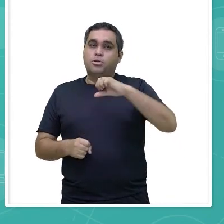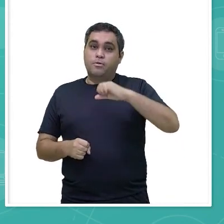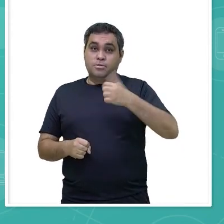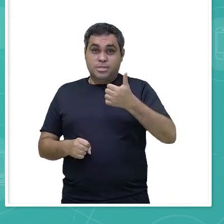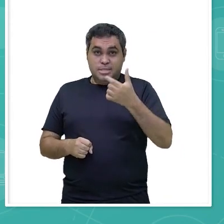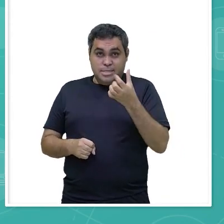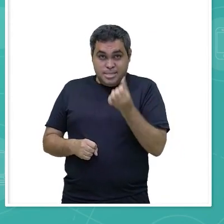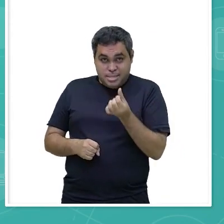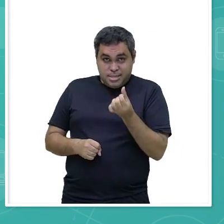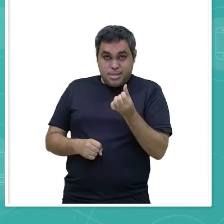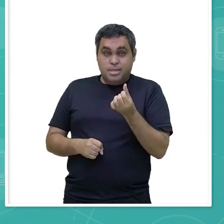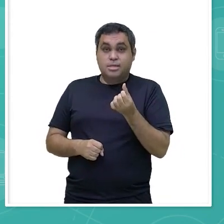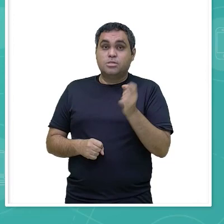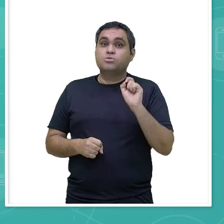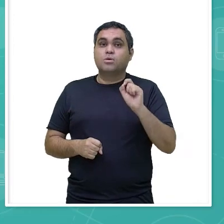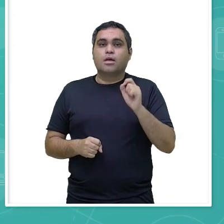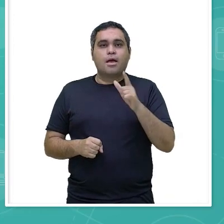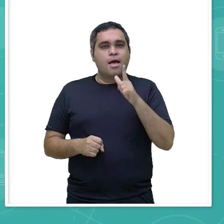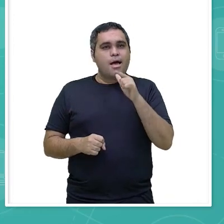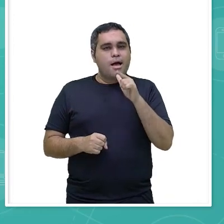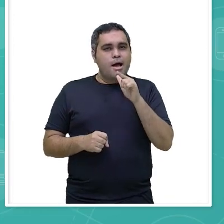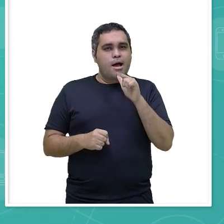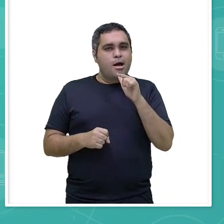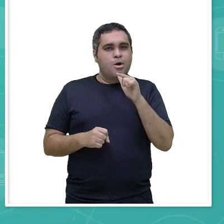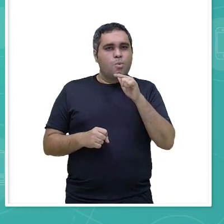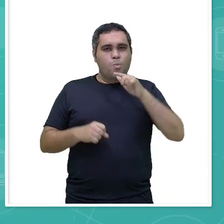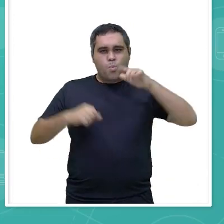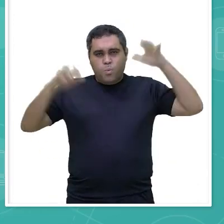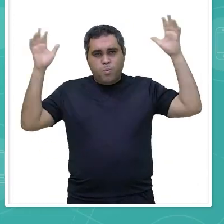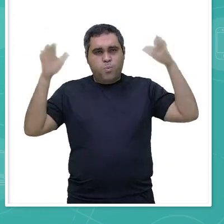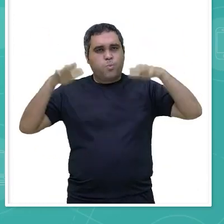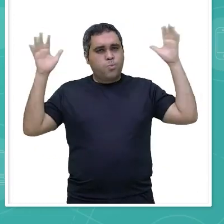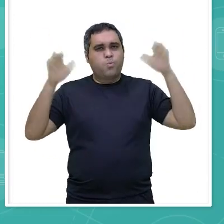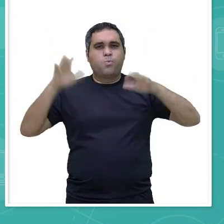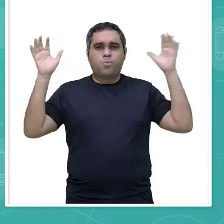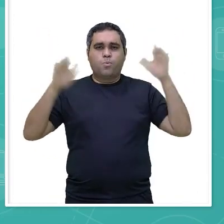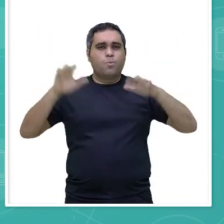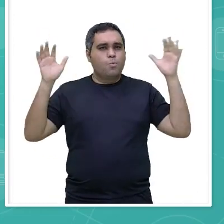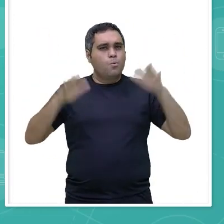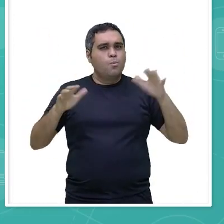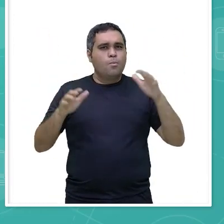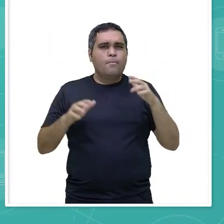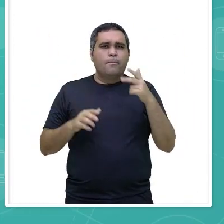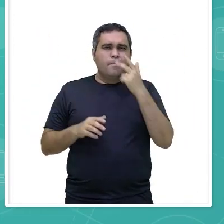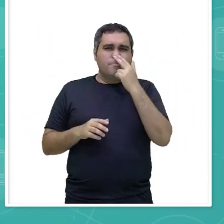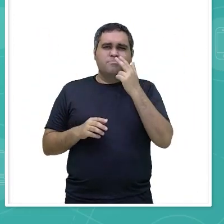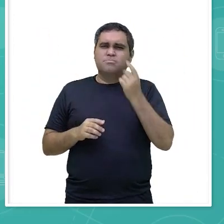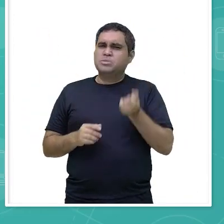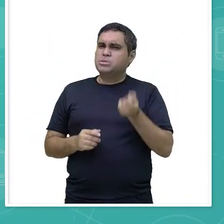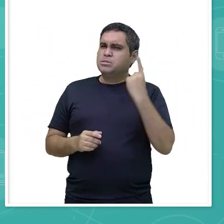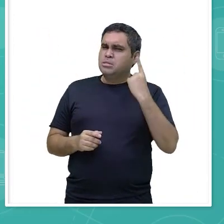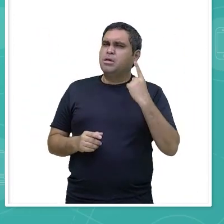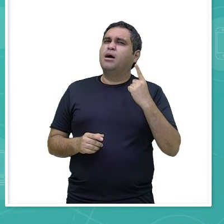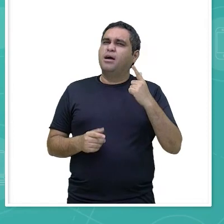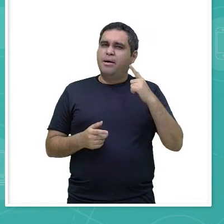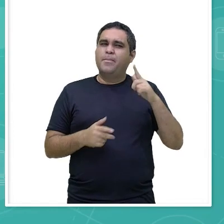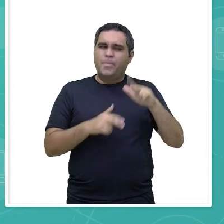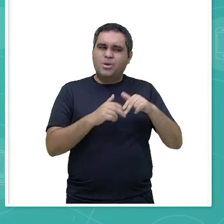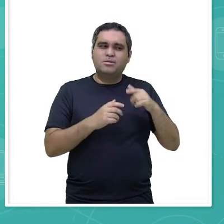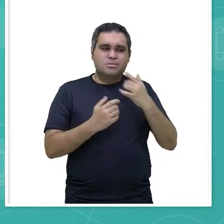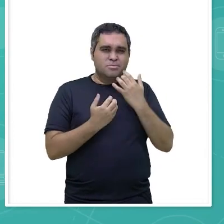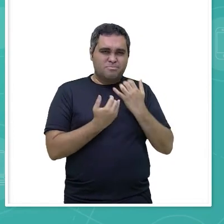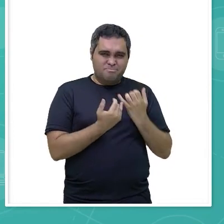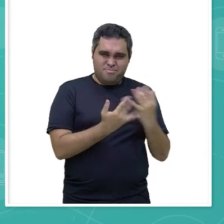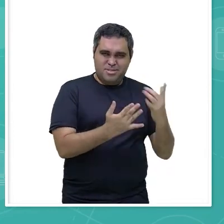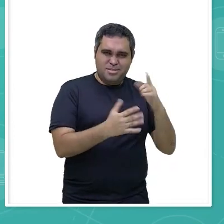Entendeu? Que, aliás, uma grande cheia, uma época de chuvas muito forte, que não era muito comum, e isso ainda prejudicou ainda mais as plantações, tudo